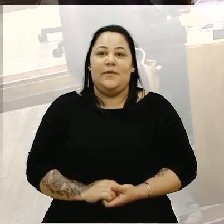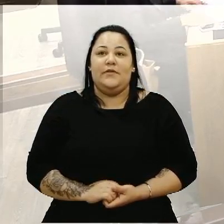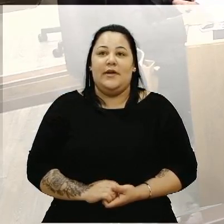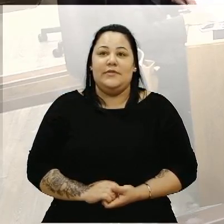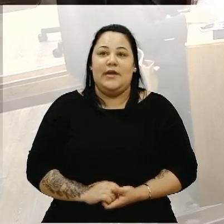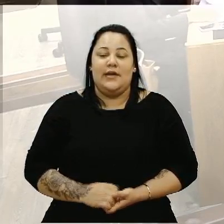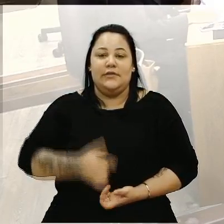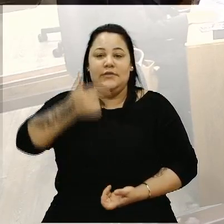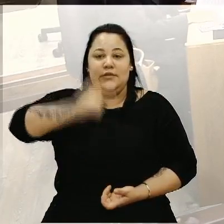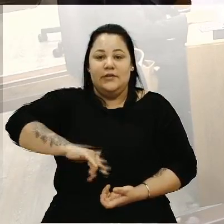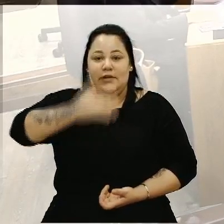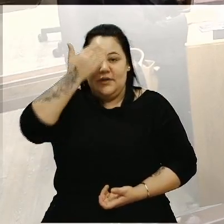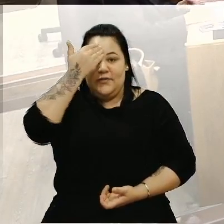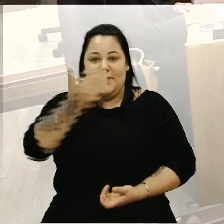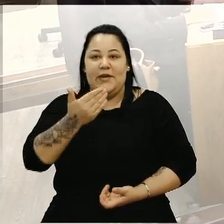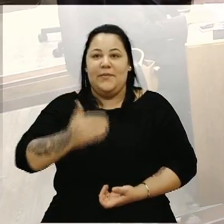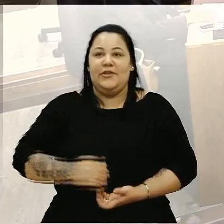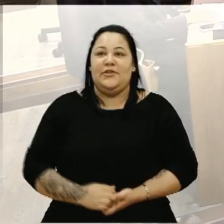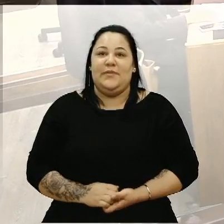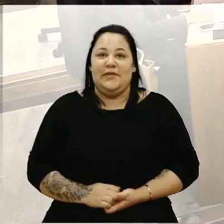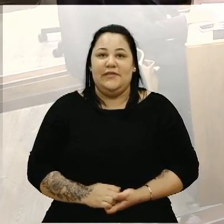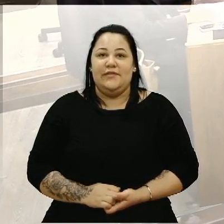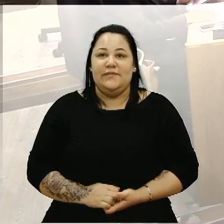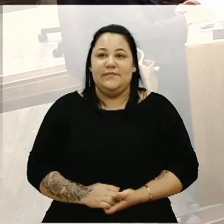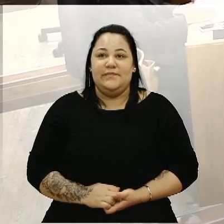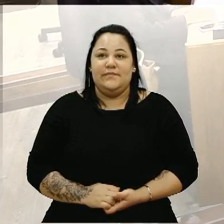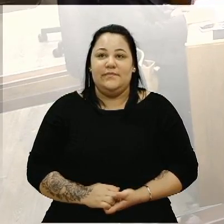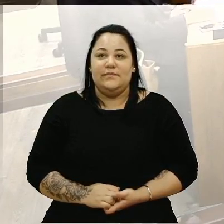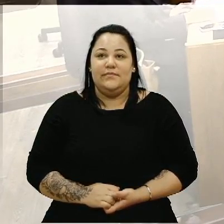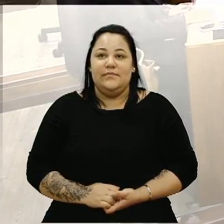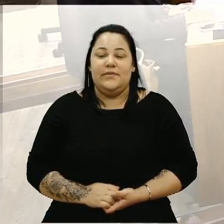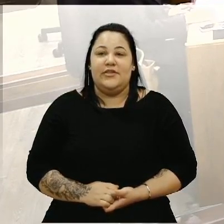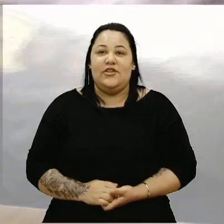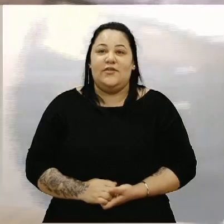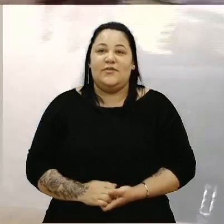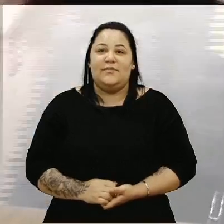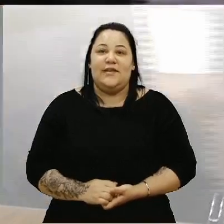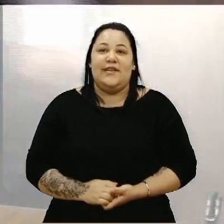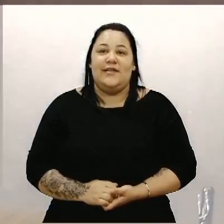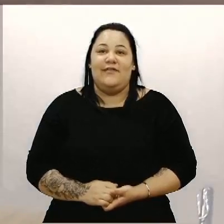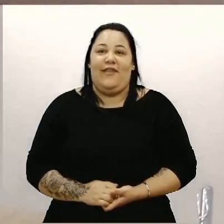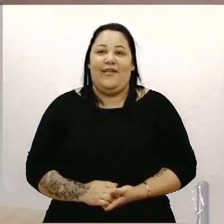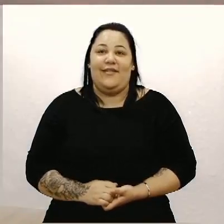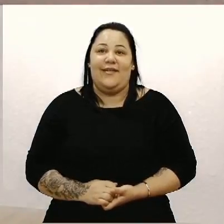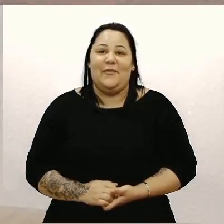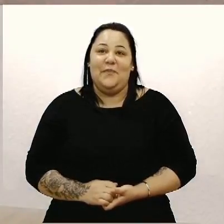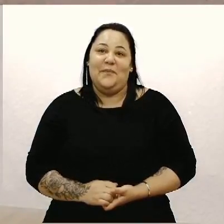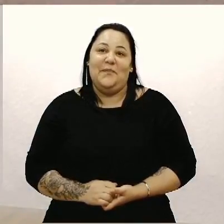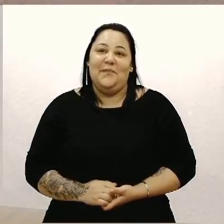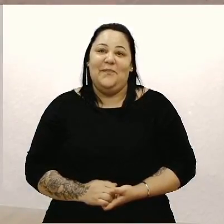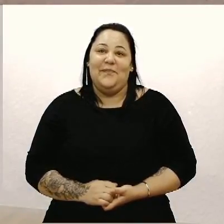Mais uma vez, obrigada pela presença. Seguimos em discussão única e votação, projeto de lei número